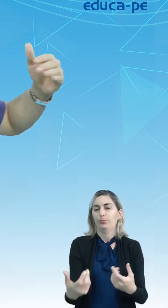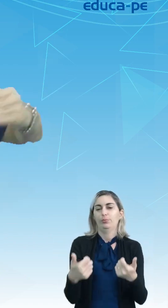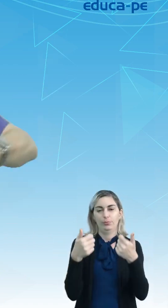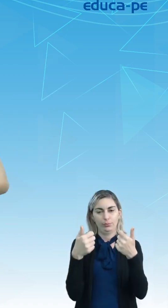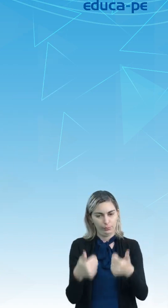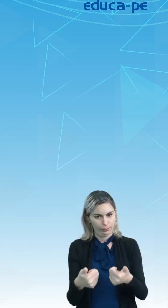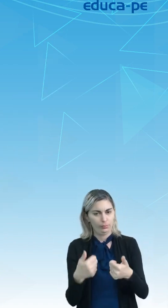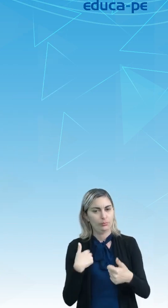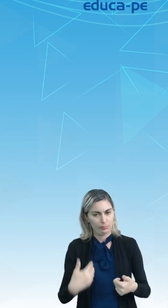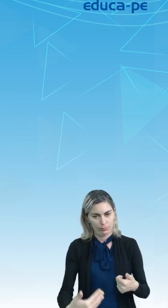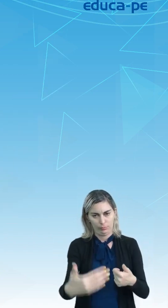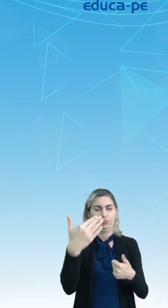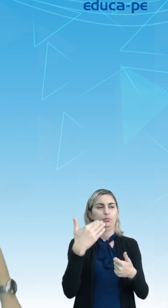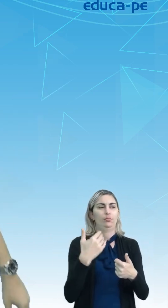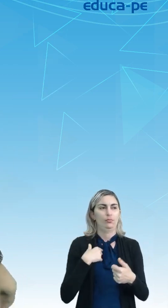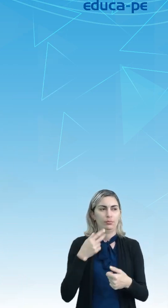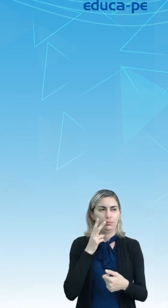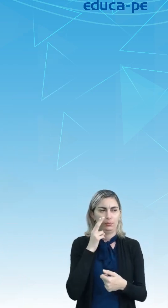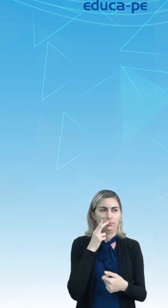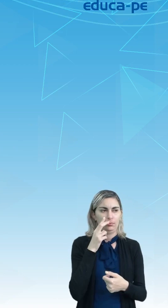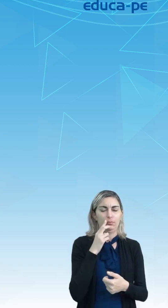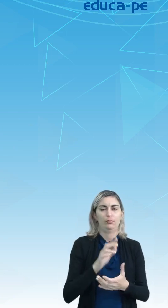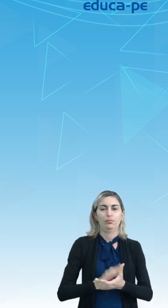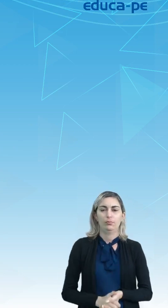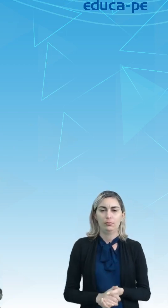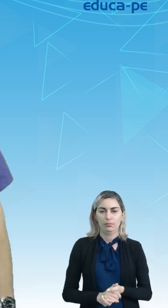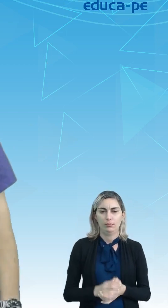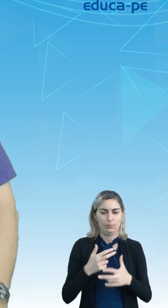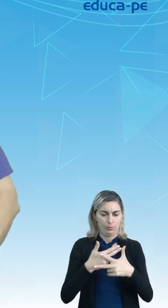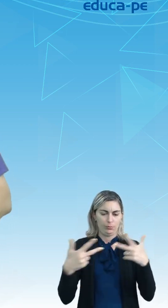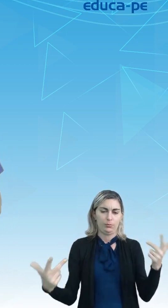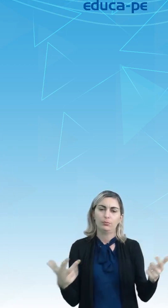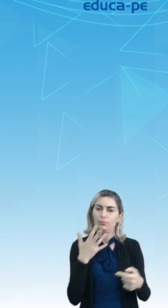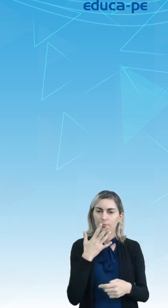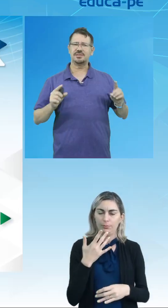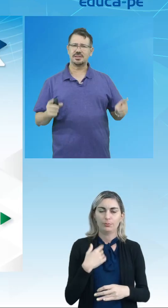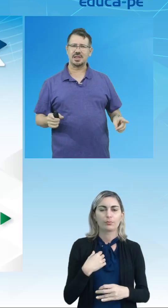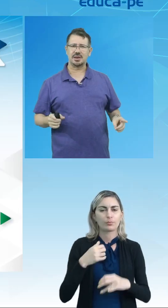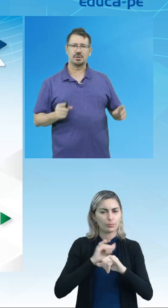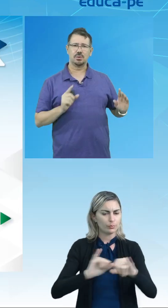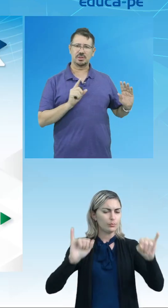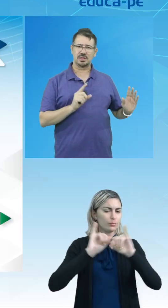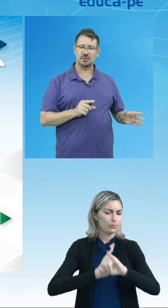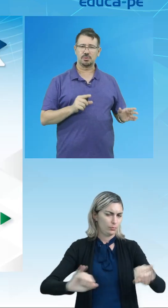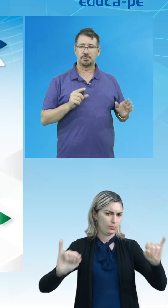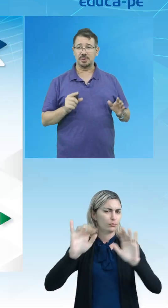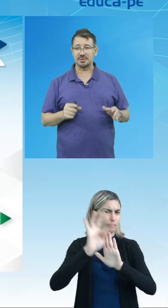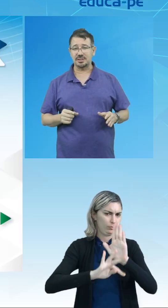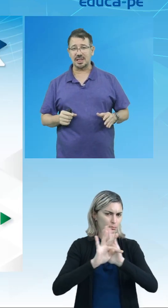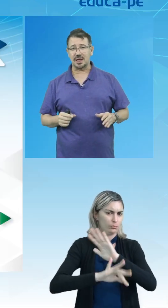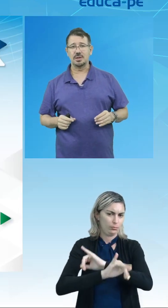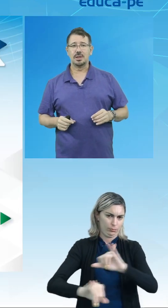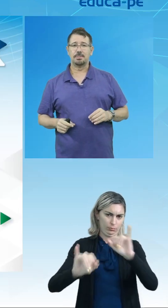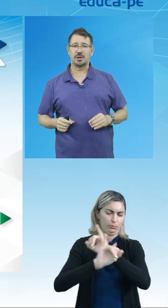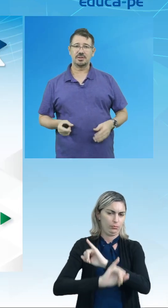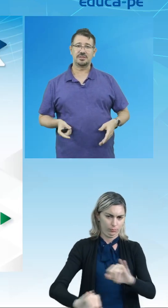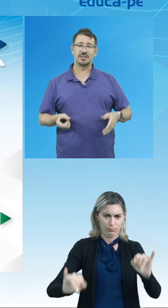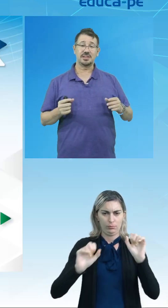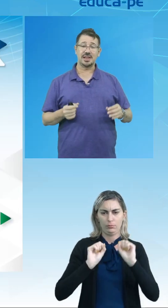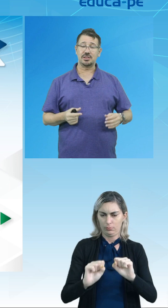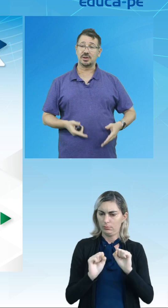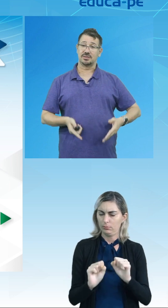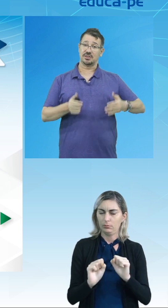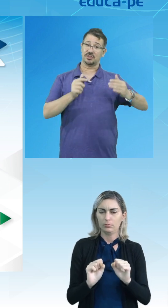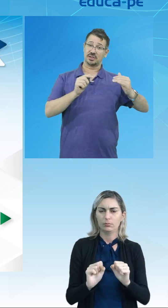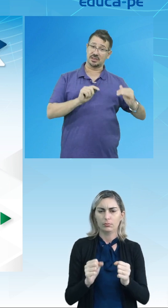Sustentáculo. E vamos lá, acompanhem comigo mais coisas. Vamos ler. Publicitário. O texto publicitário pode ser